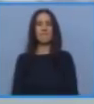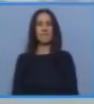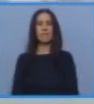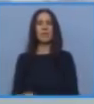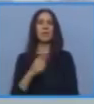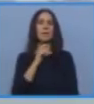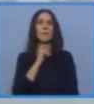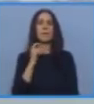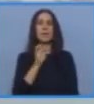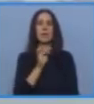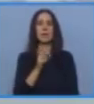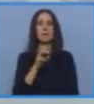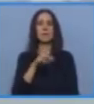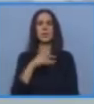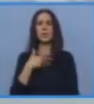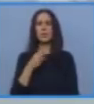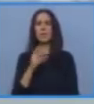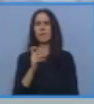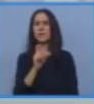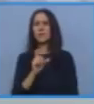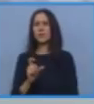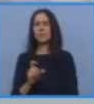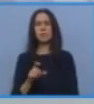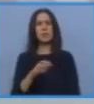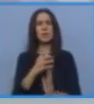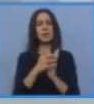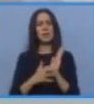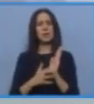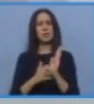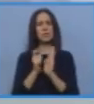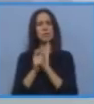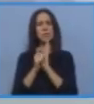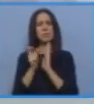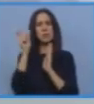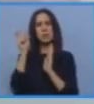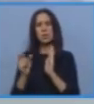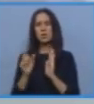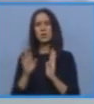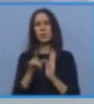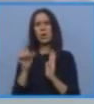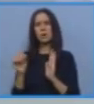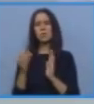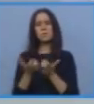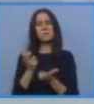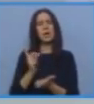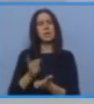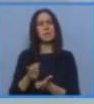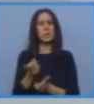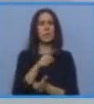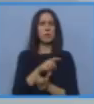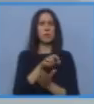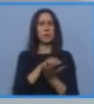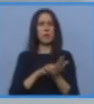Padre Armindo Vaz, o que tem de específico este texto do evangelista João e em relação aos